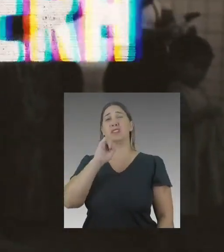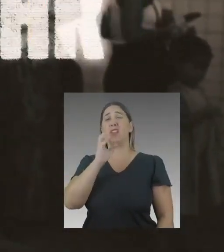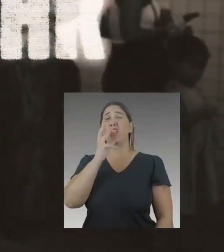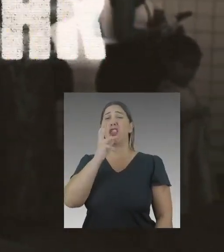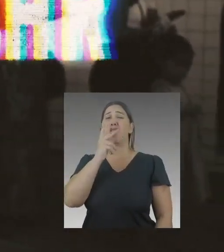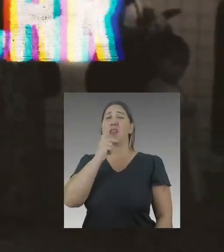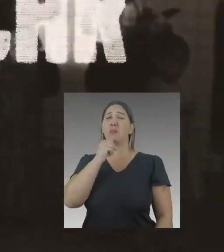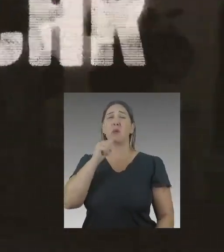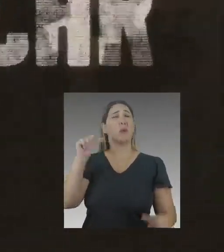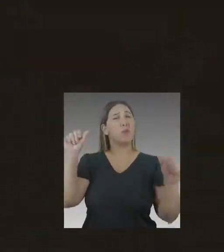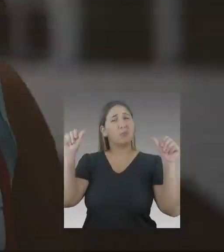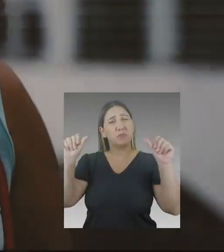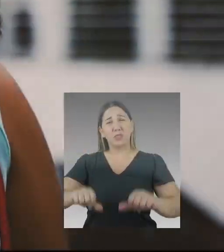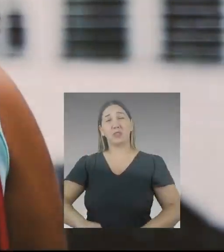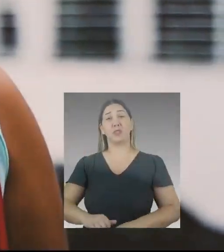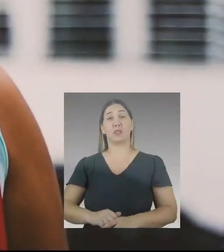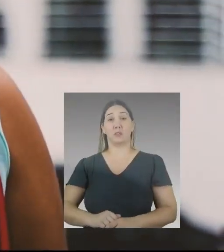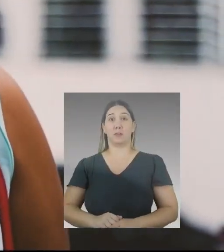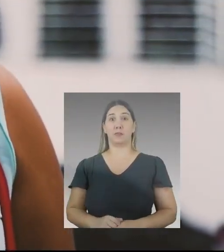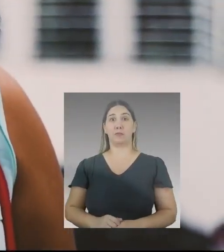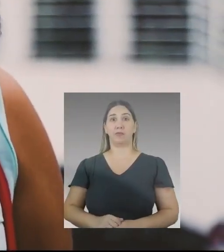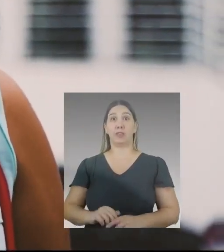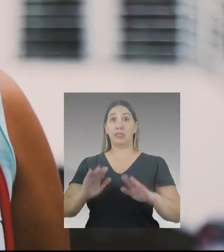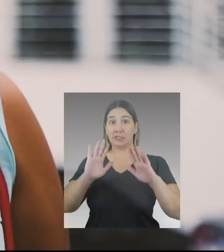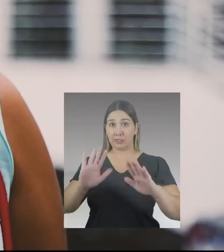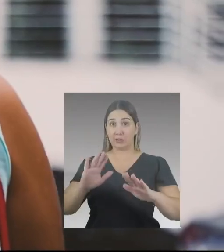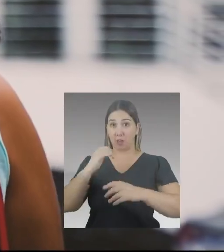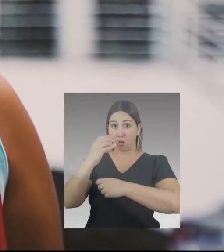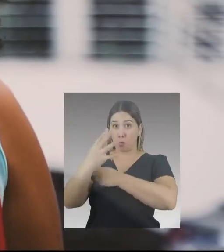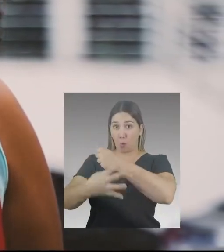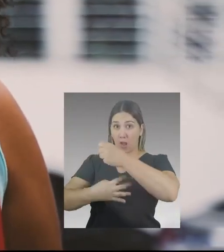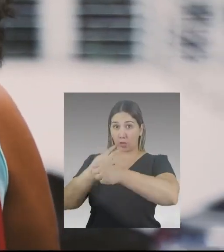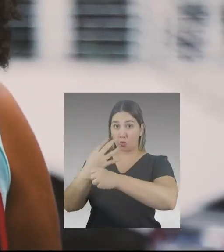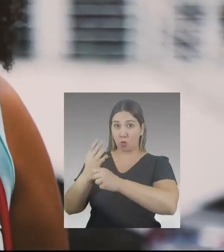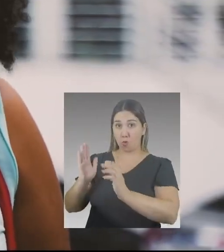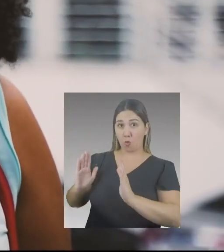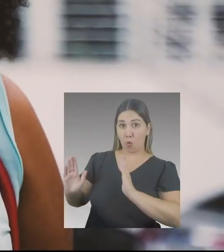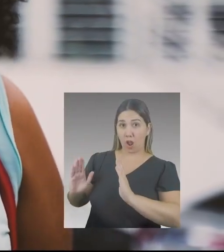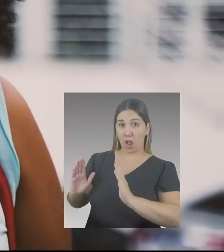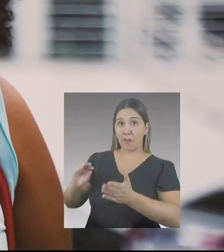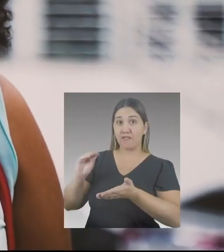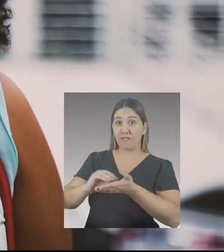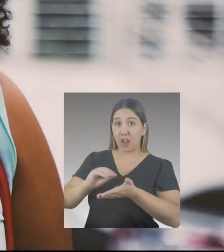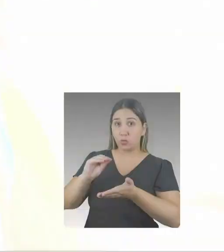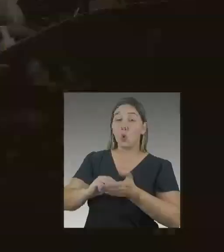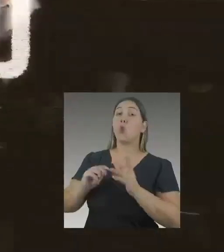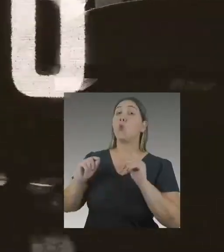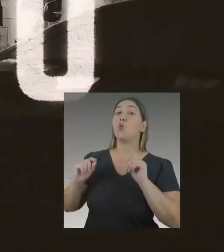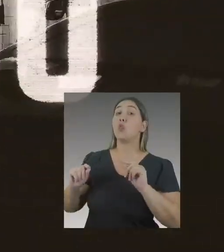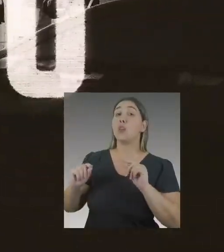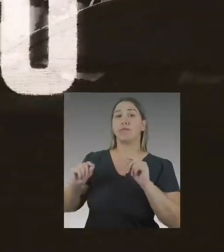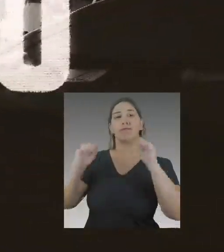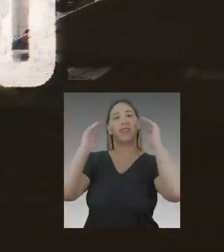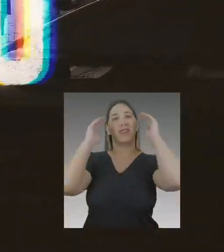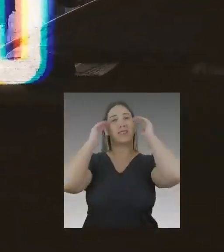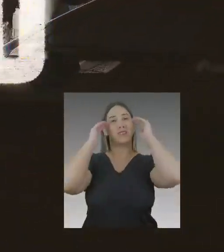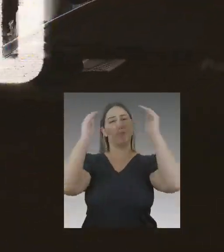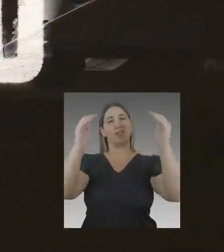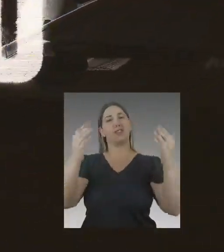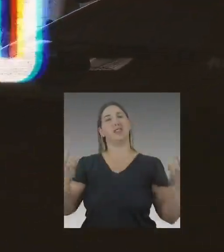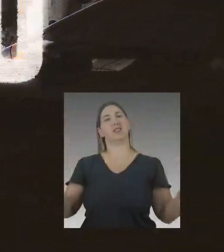gente espera, pior vai ficar. Sabe o que mais faltou nos últimos 4 anos?